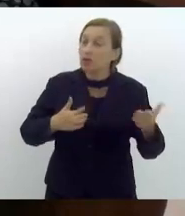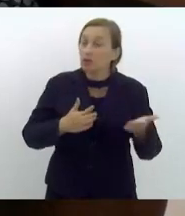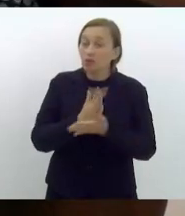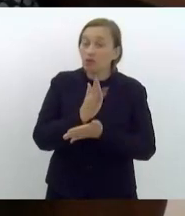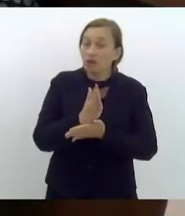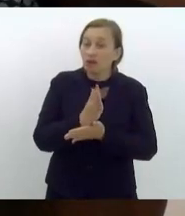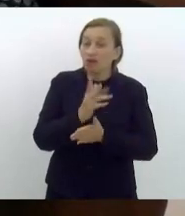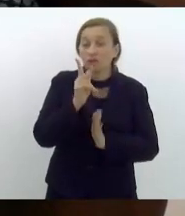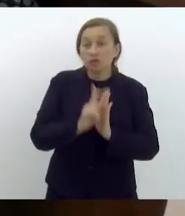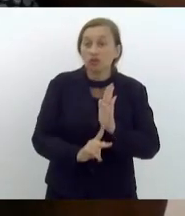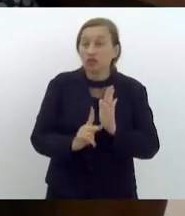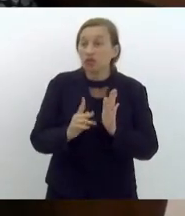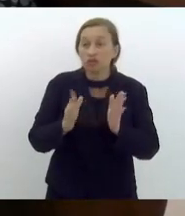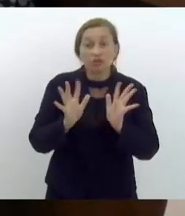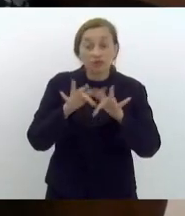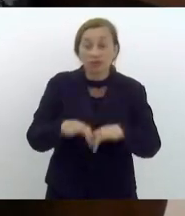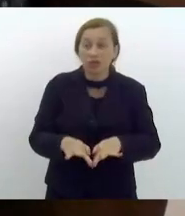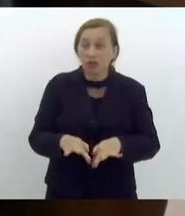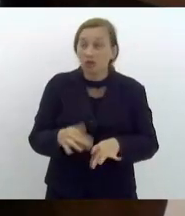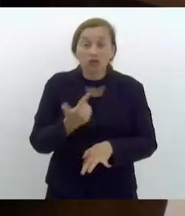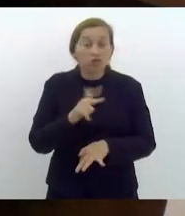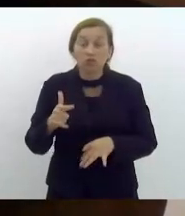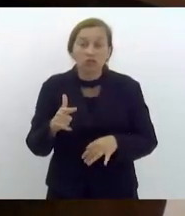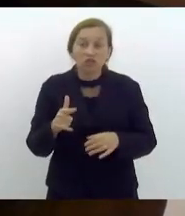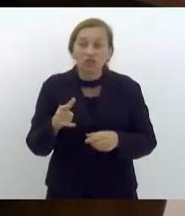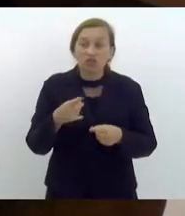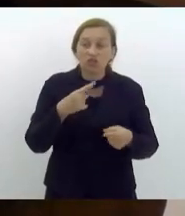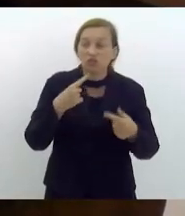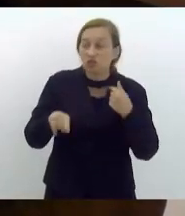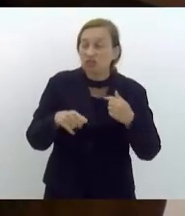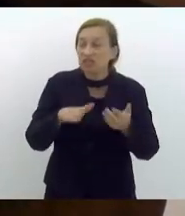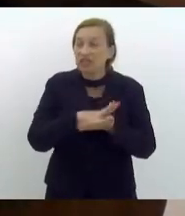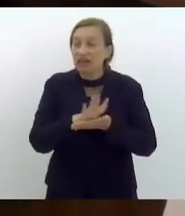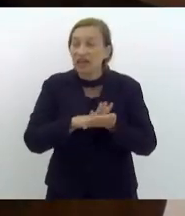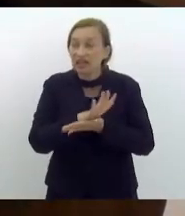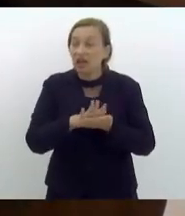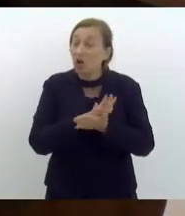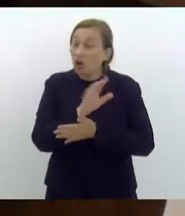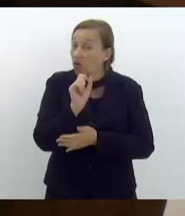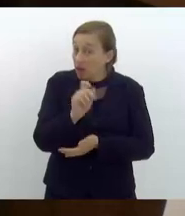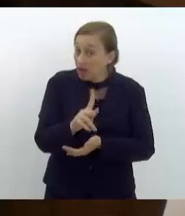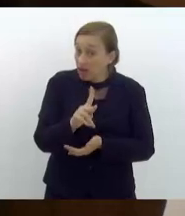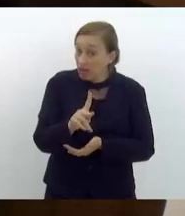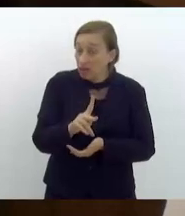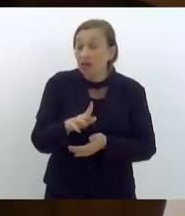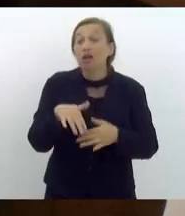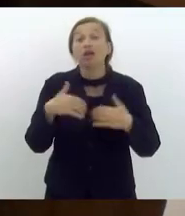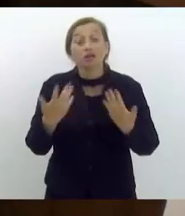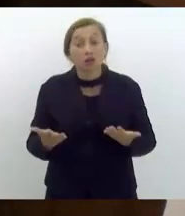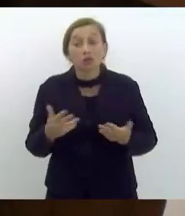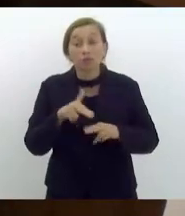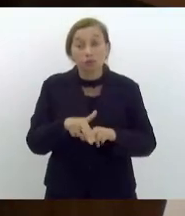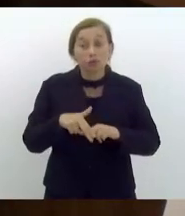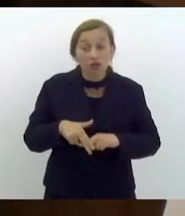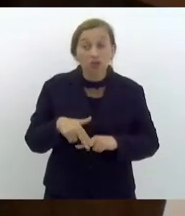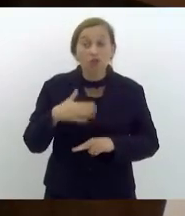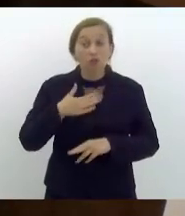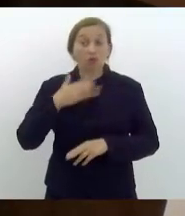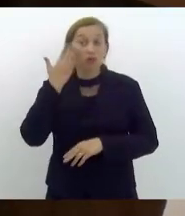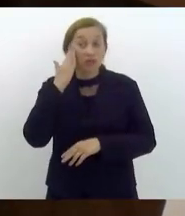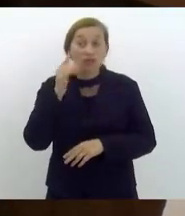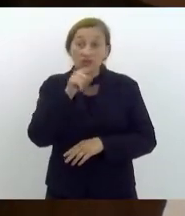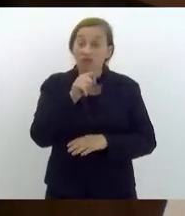o projeto ponto final não teve discordância Ok não teve discordância então por isso que ninguém entendimento